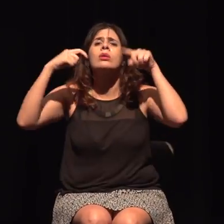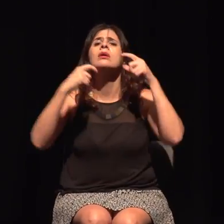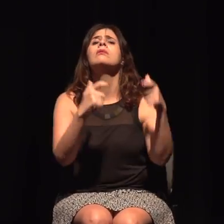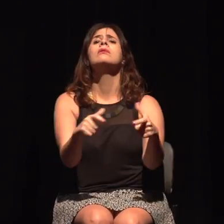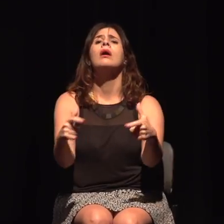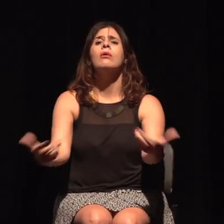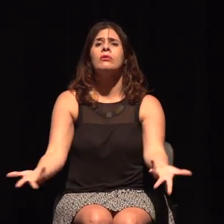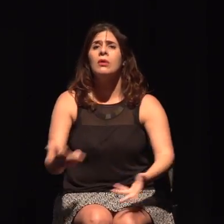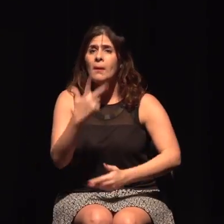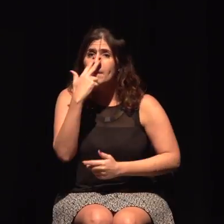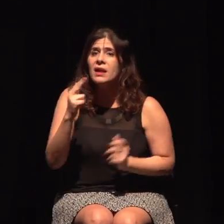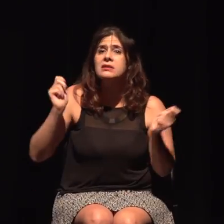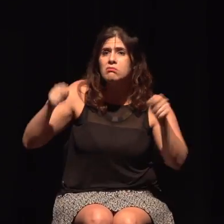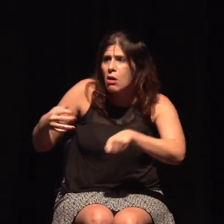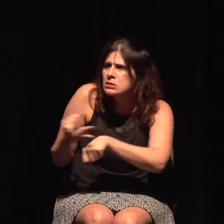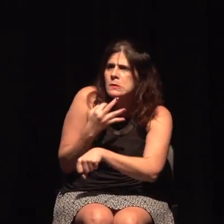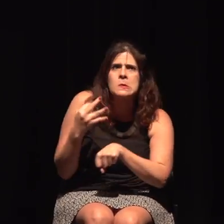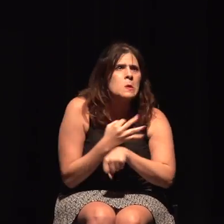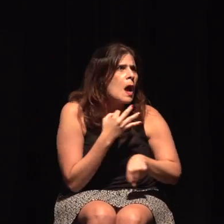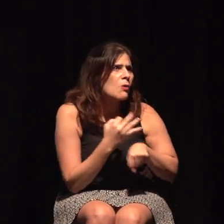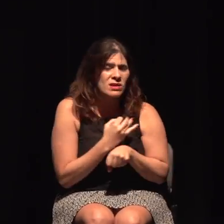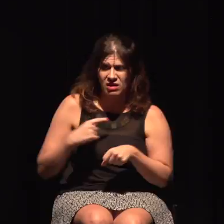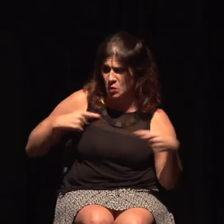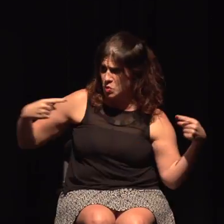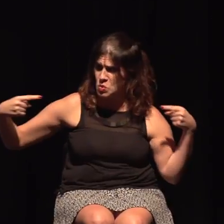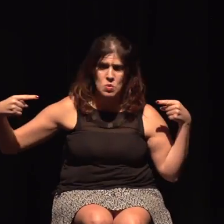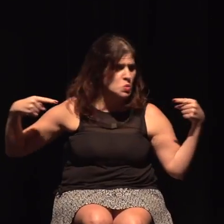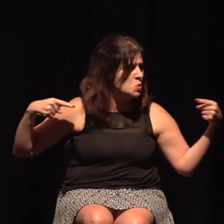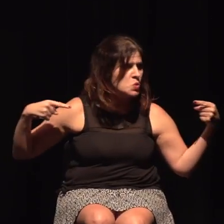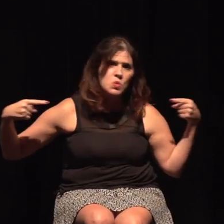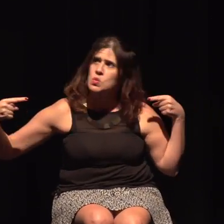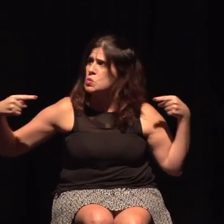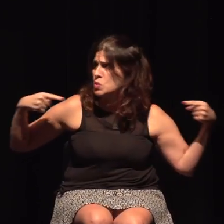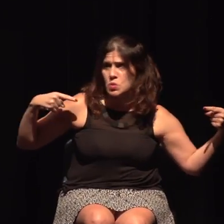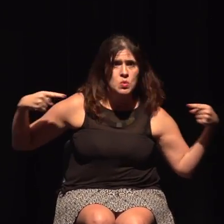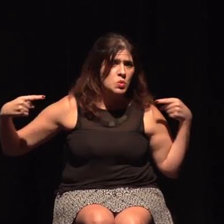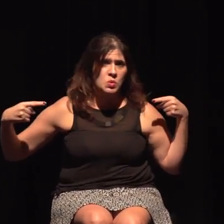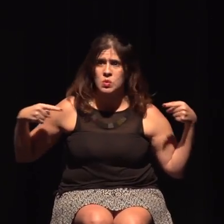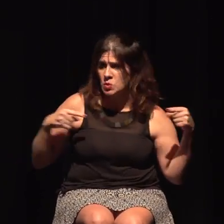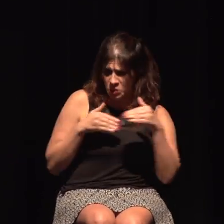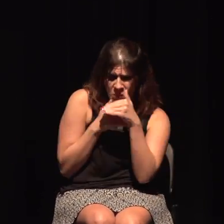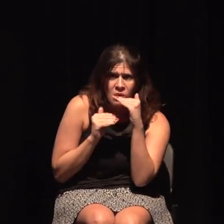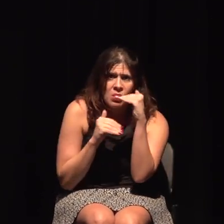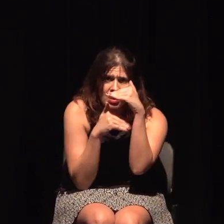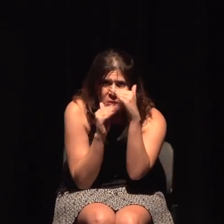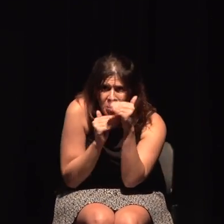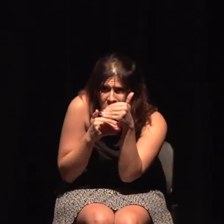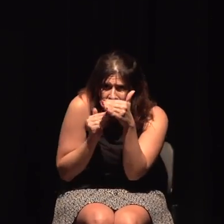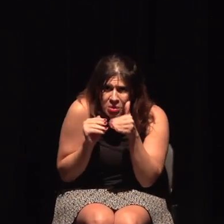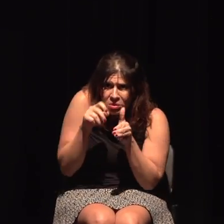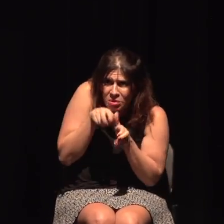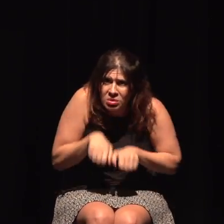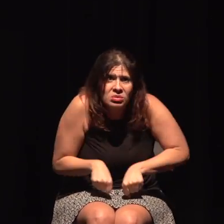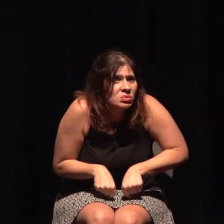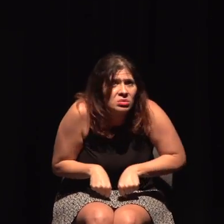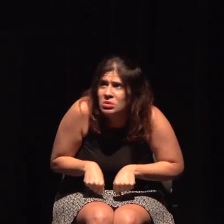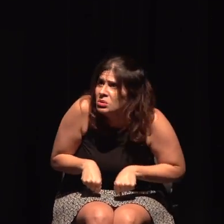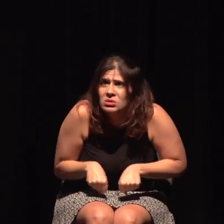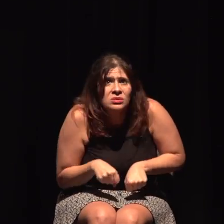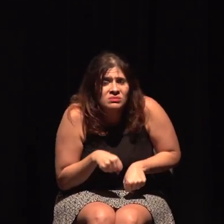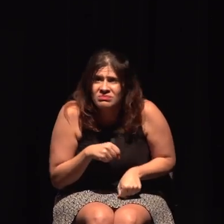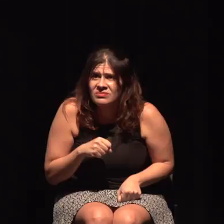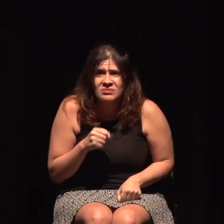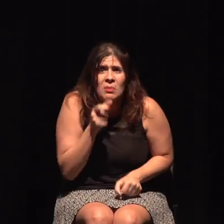cordeiro? É como se fosse suportável resistir às forças antagônicas dentro do cubo, a pressão que te empurra para frente e o vazio